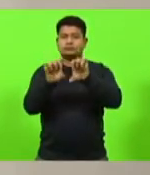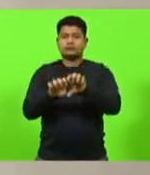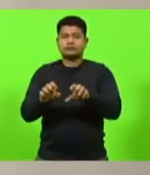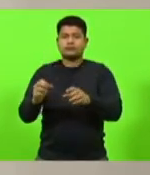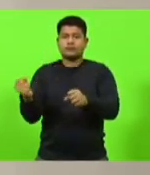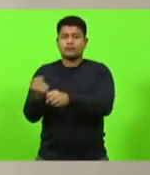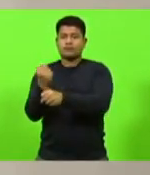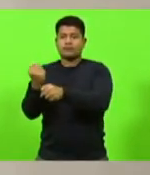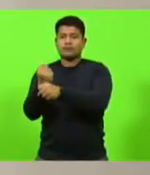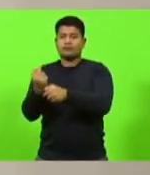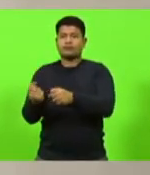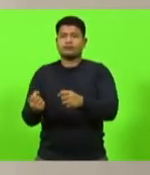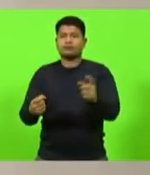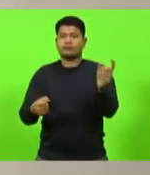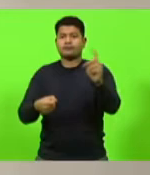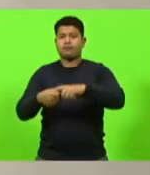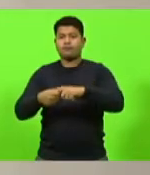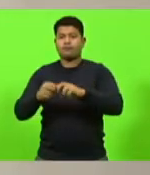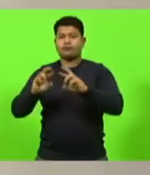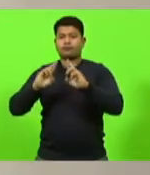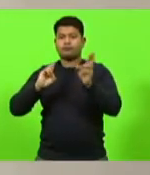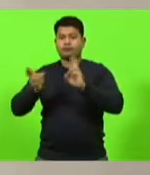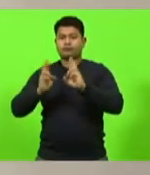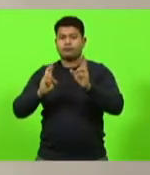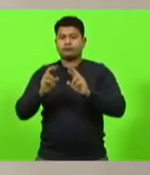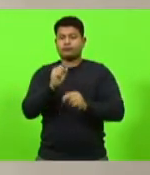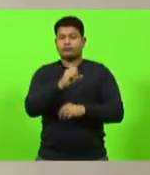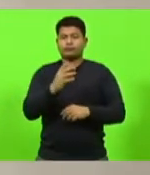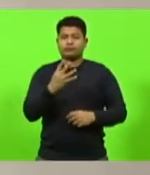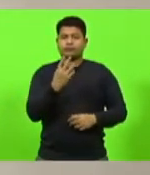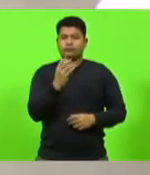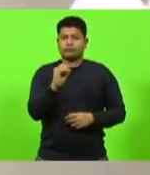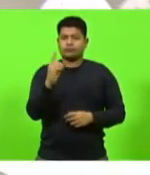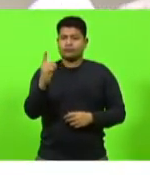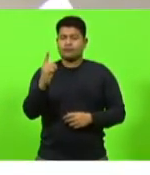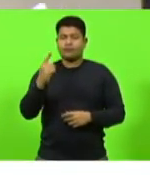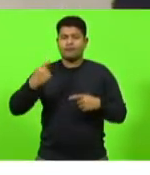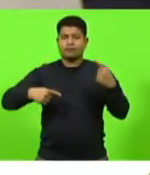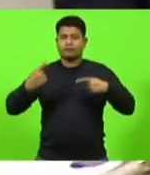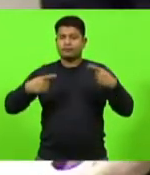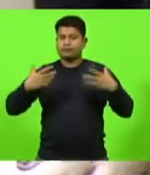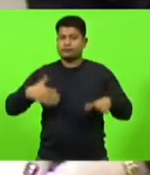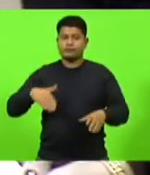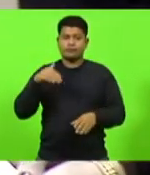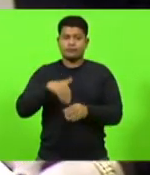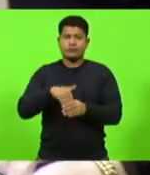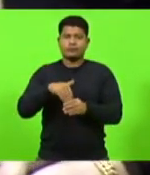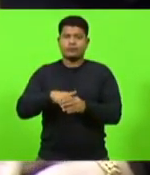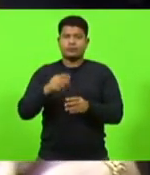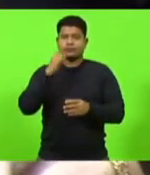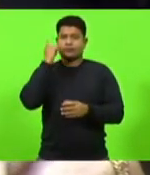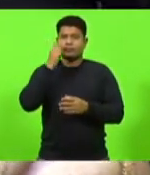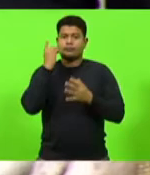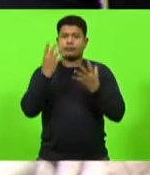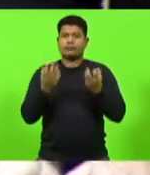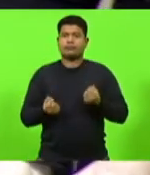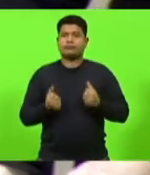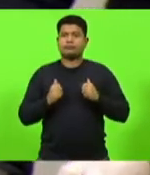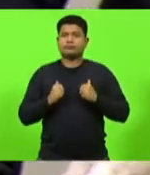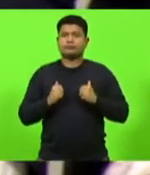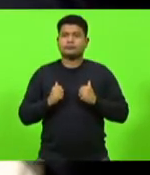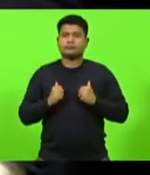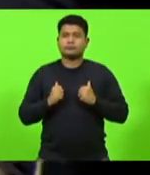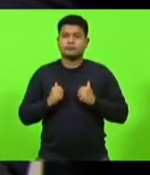a reabilitação da rodovia SC-401. Em discussão. Não havendo quem queira discutir, em votação. Deputados que aprovam, permaneçam